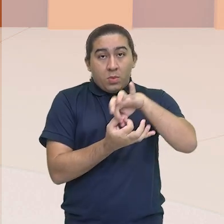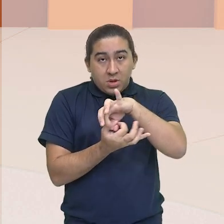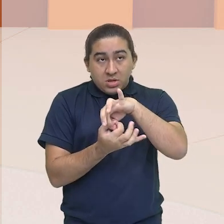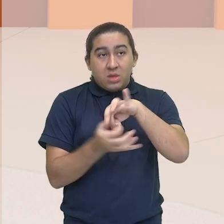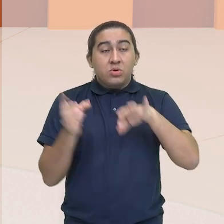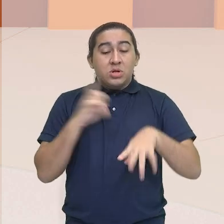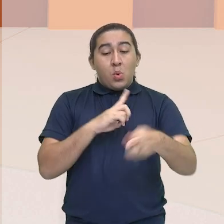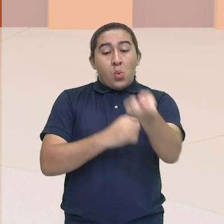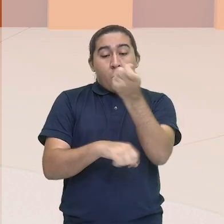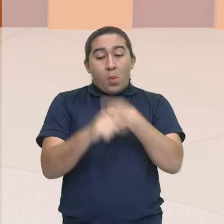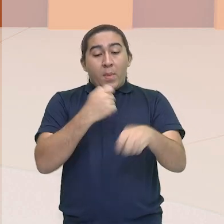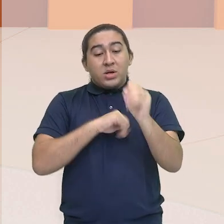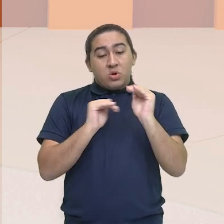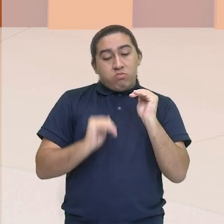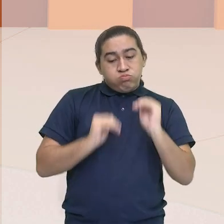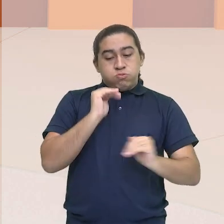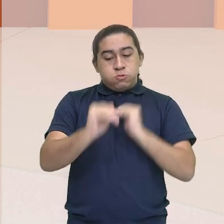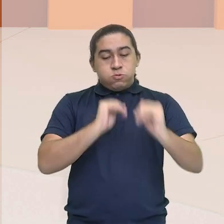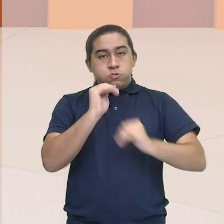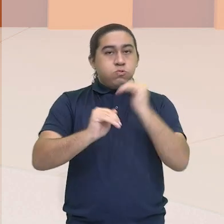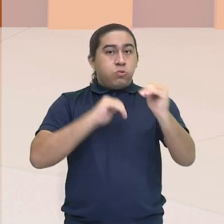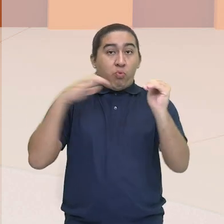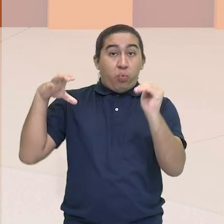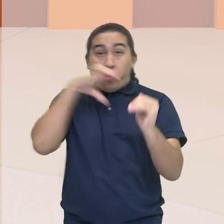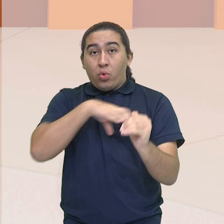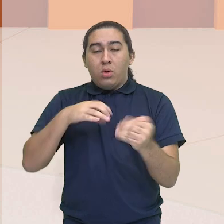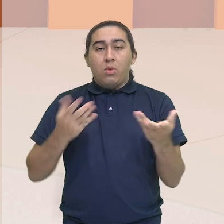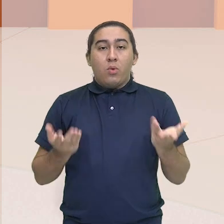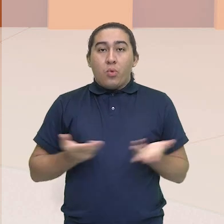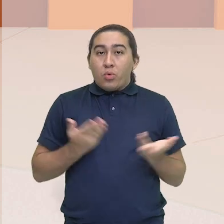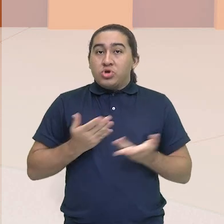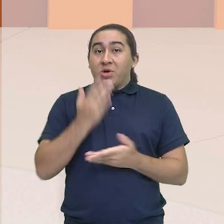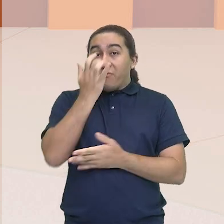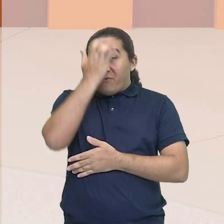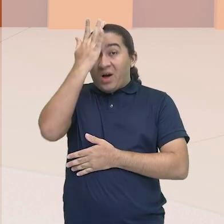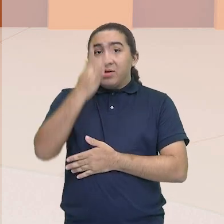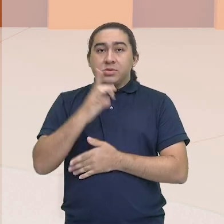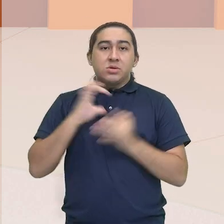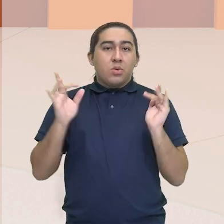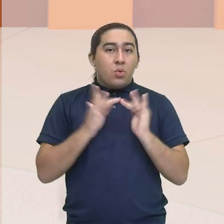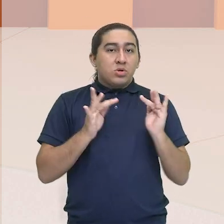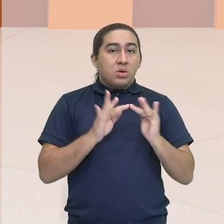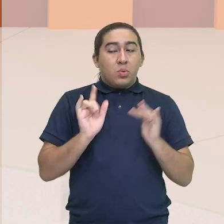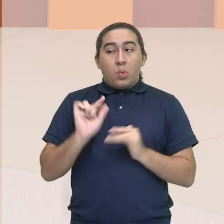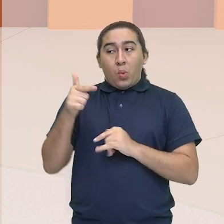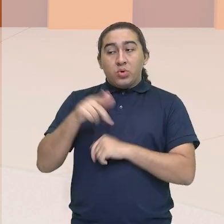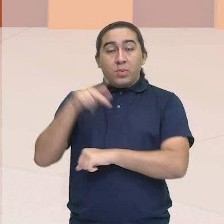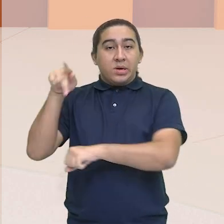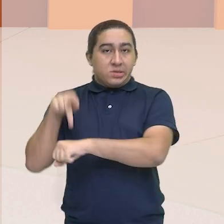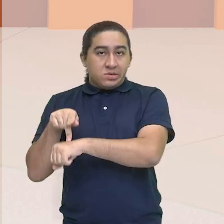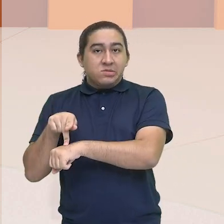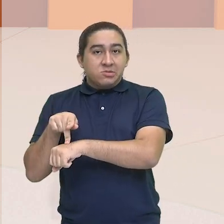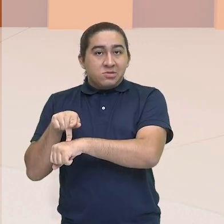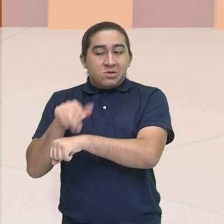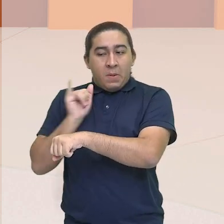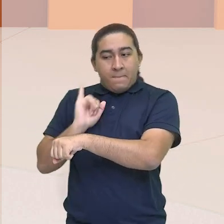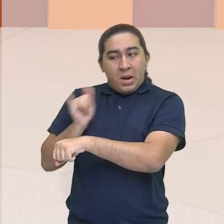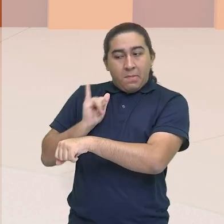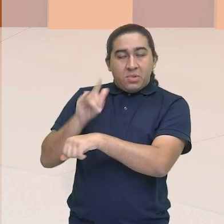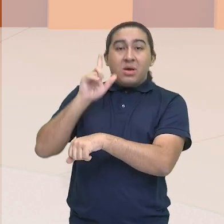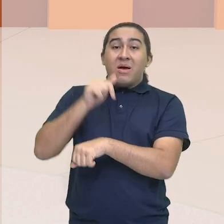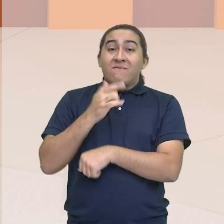comércio que avançou muito, né? Hoje em dia é muito mais fácil se comunicar com outros países, é muito mais fácil